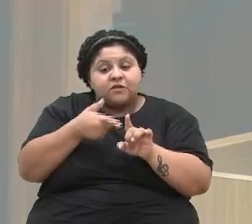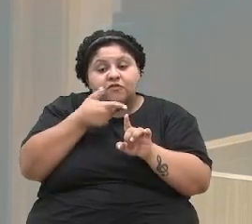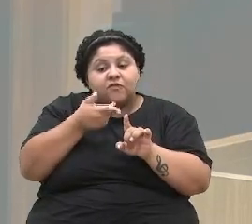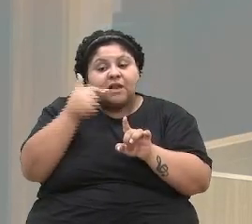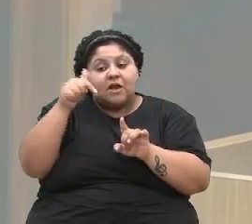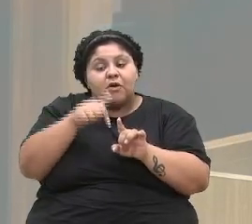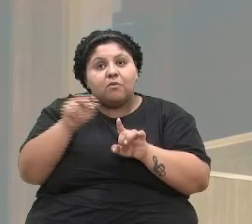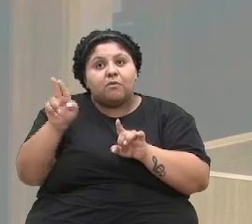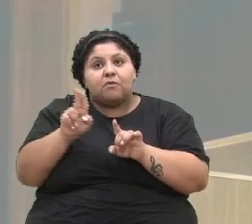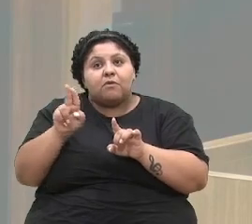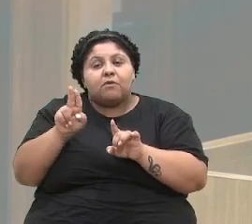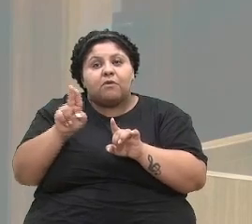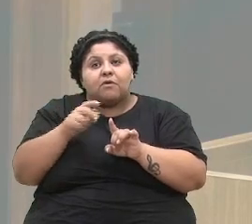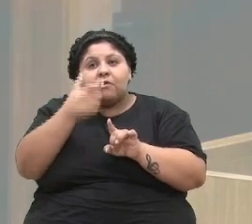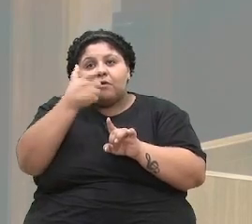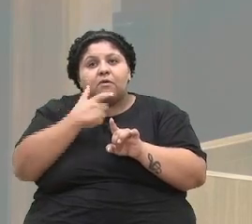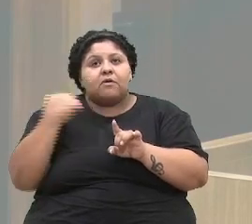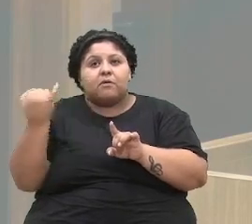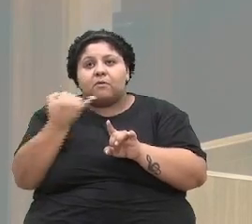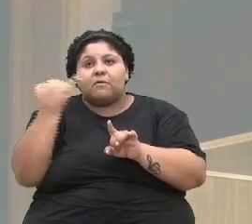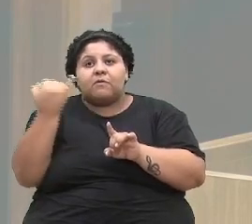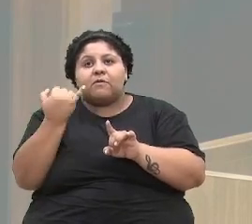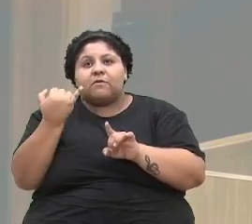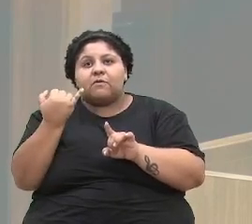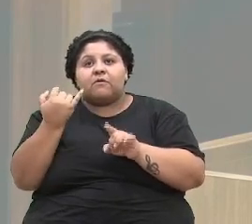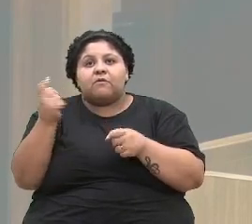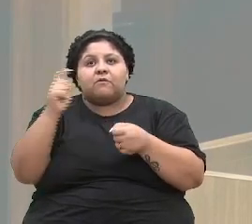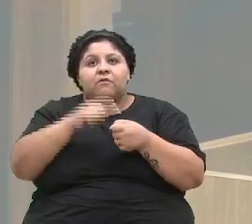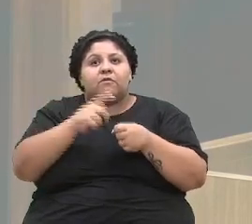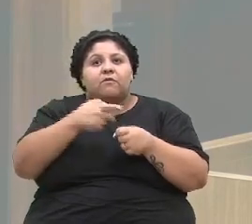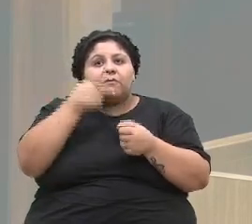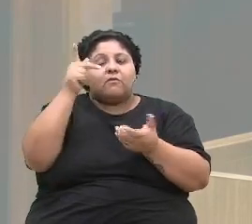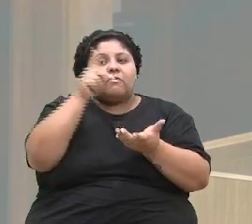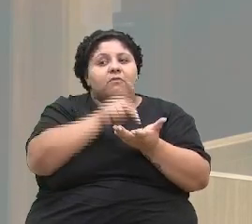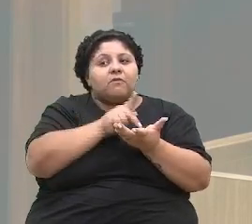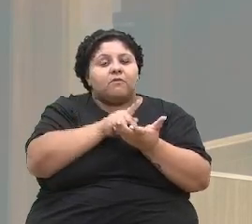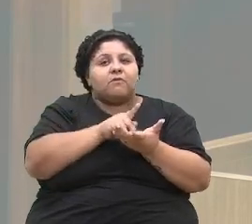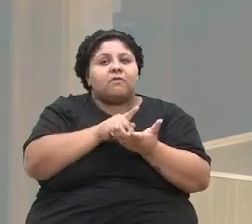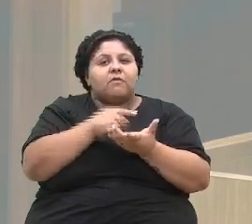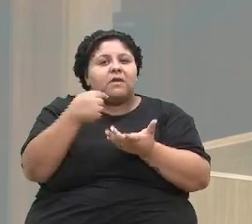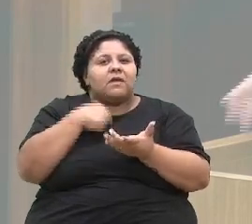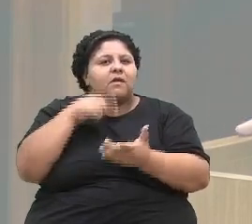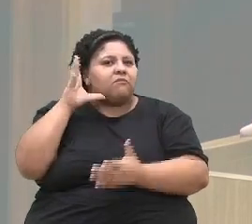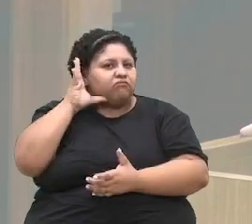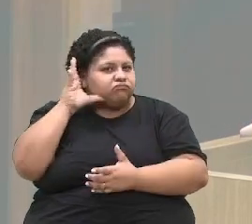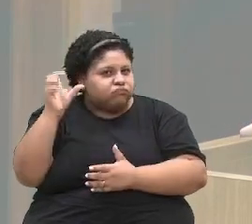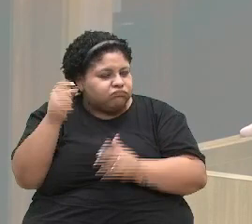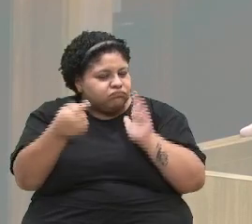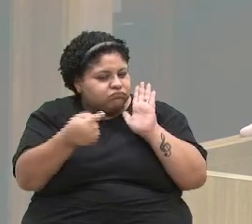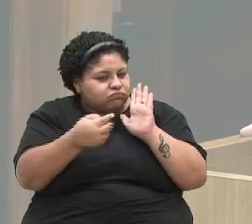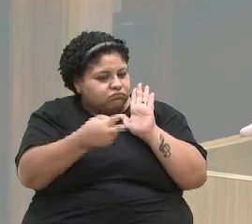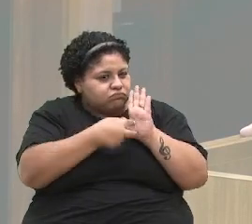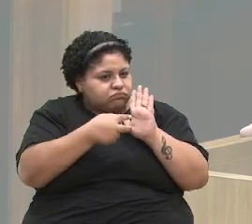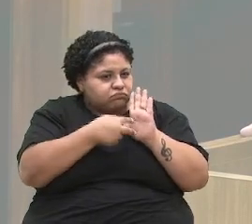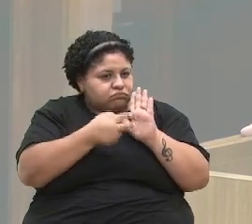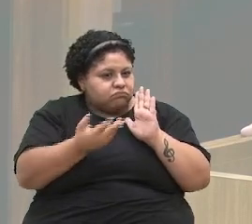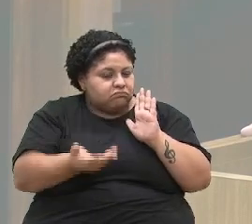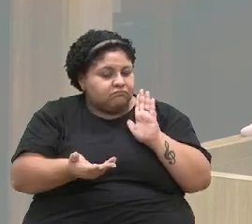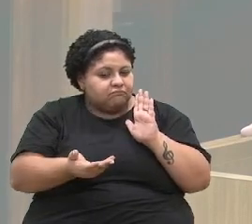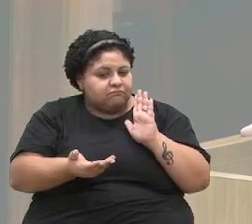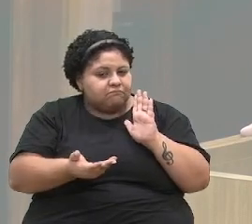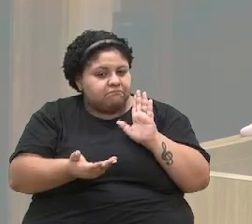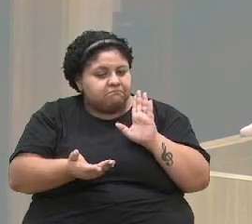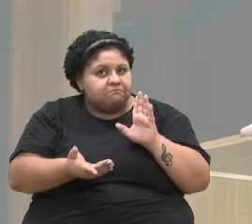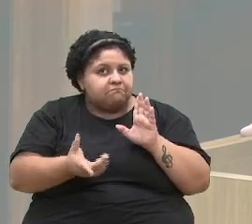acho que é importante eu voltar a trazer verdades a essa casa. Eu estava escutando atentamente aos colegas e